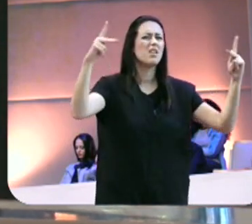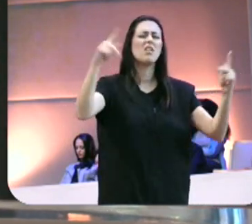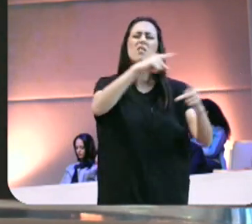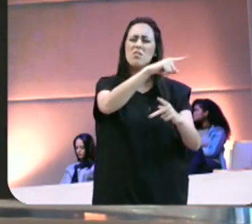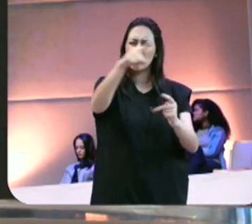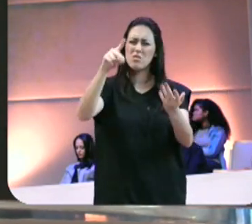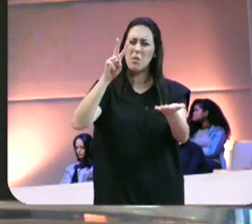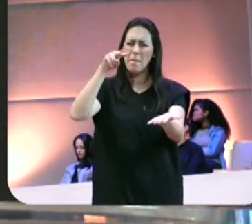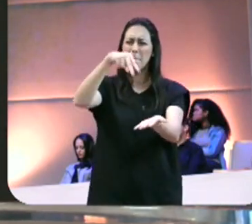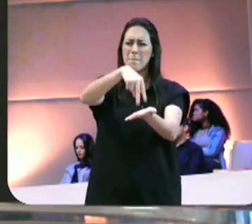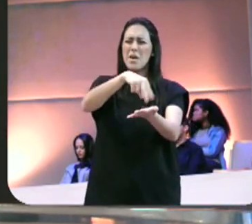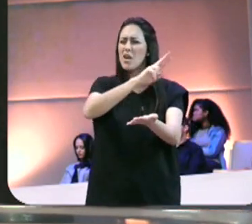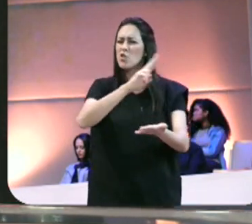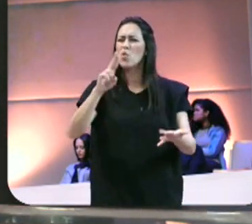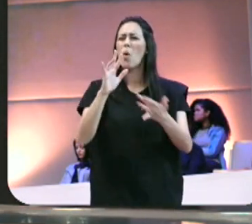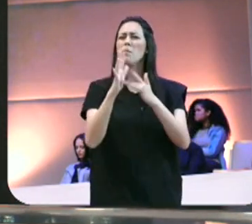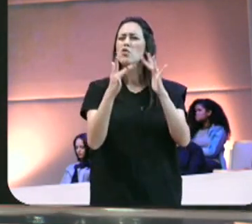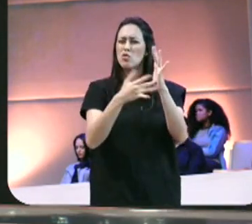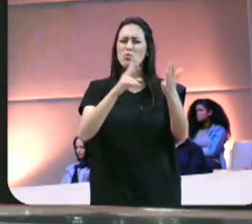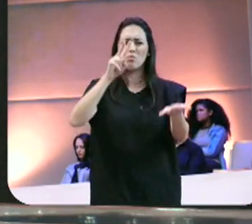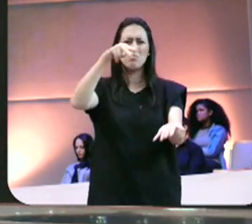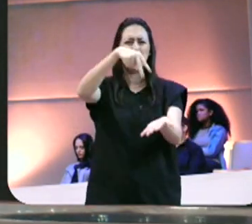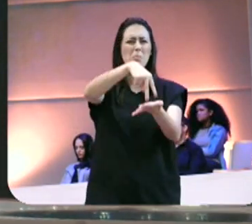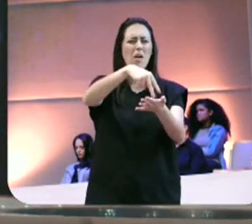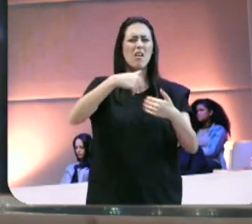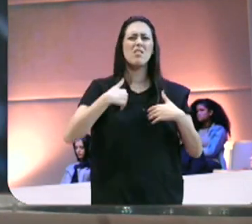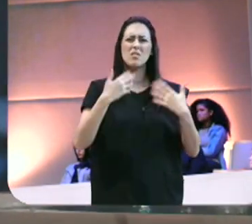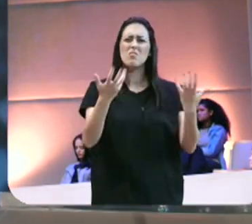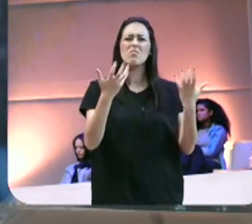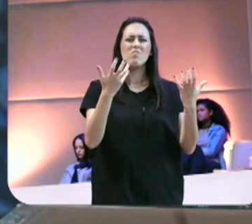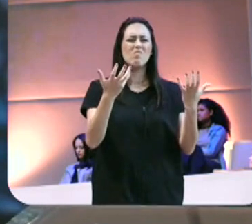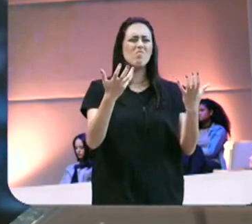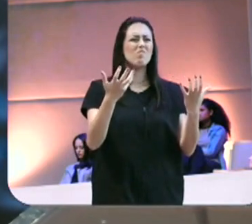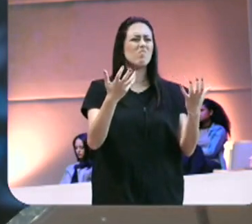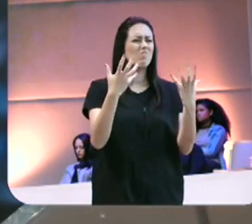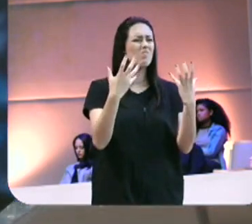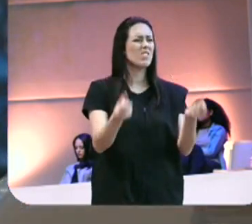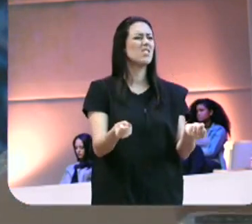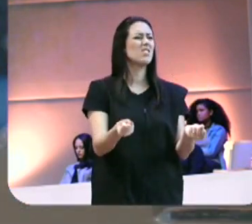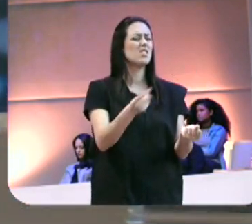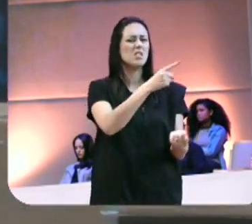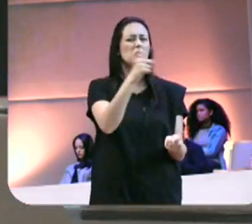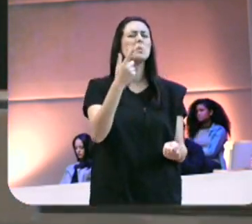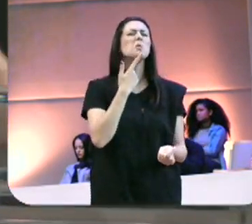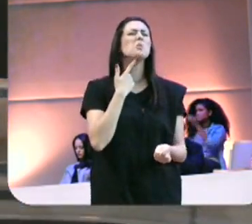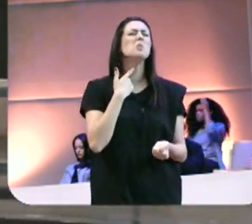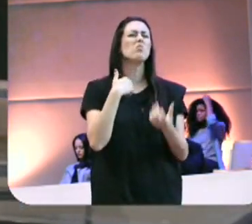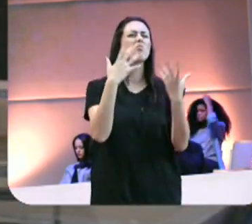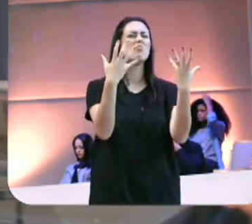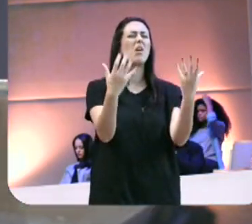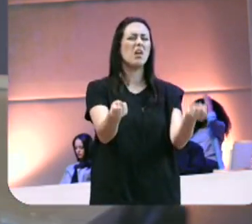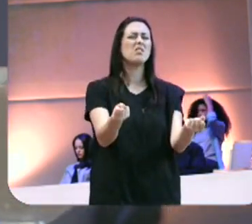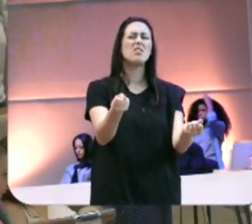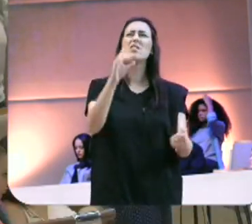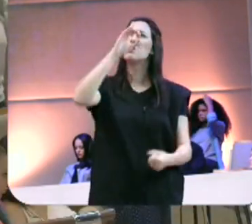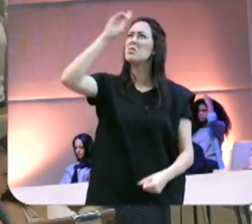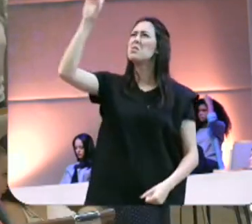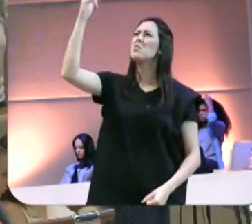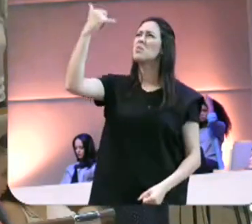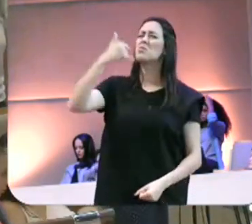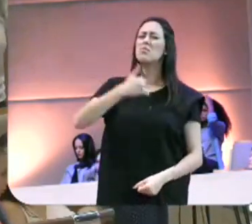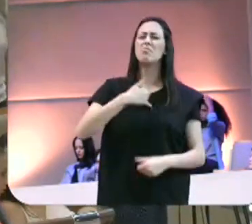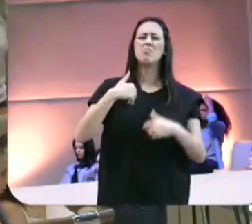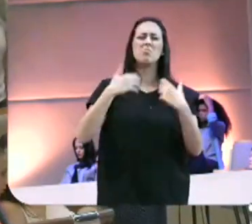de pé no seu lugar, em nome de Jesus. Se você deseja responder essa convocação falando, Jesus, o Senhor falou comigo, eu sou teu servo, eu